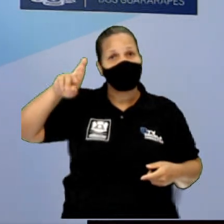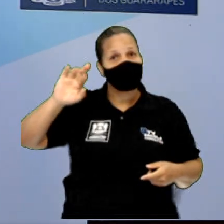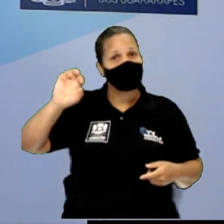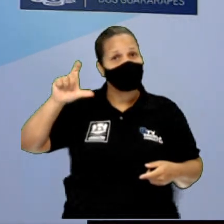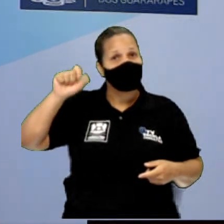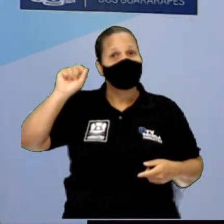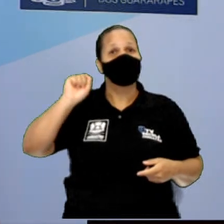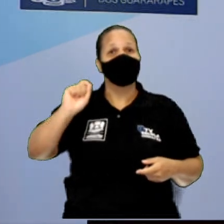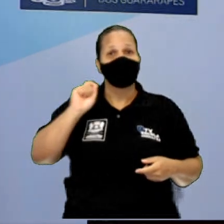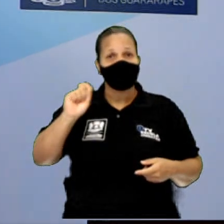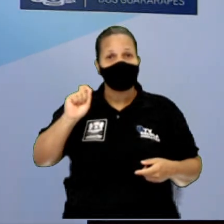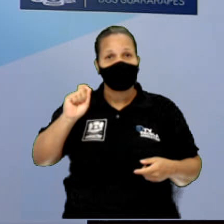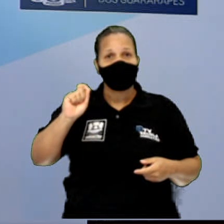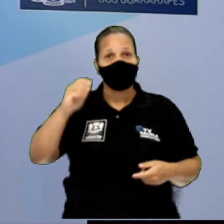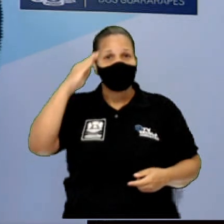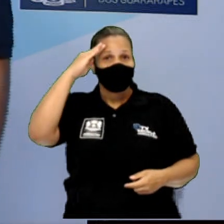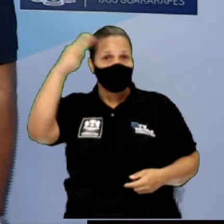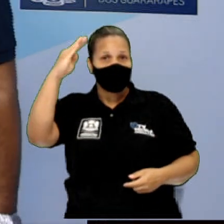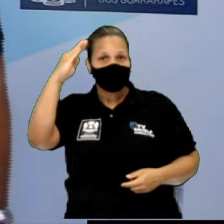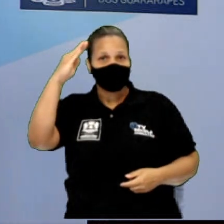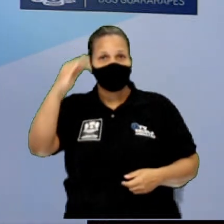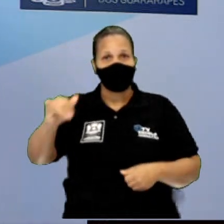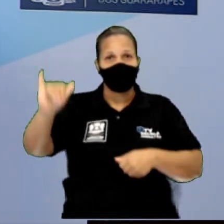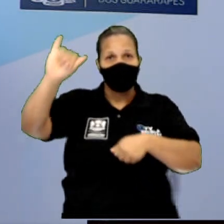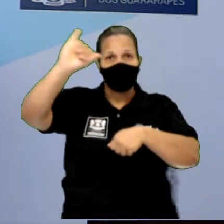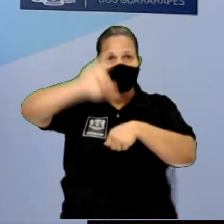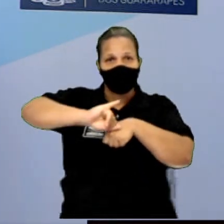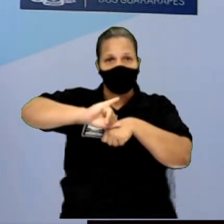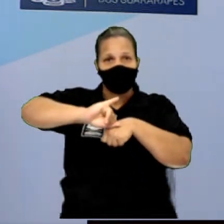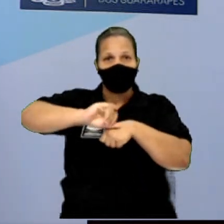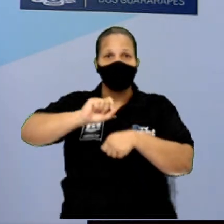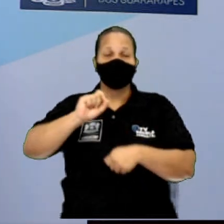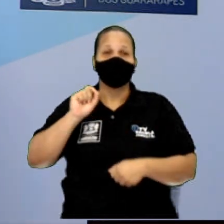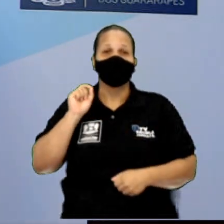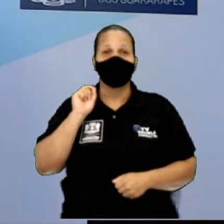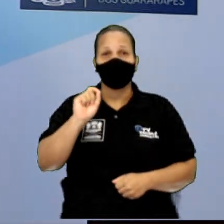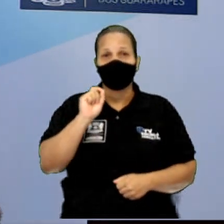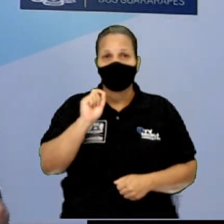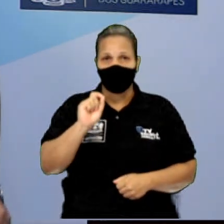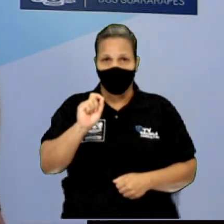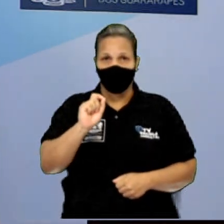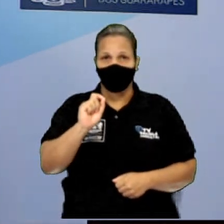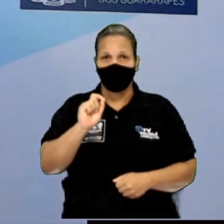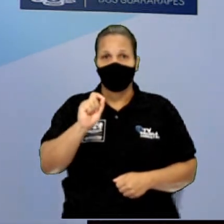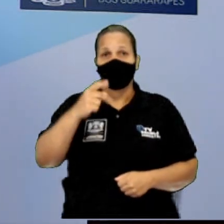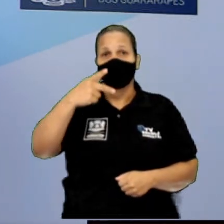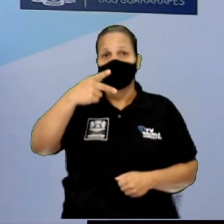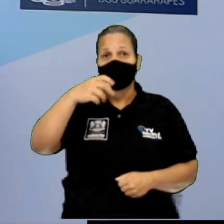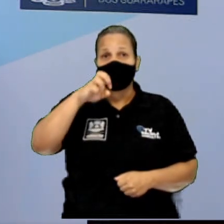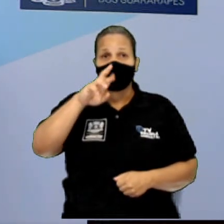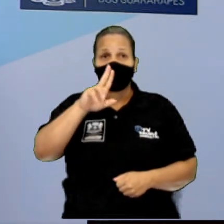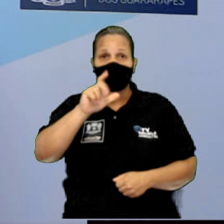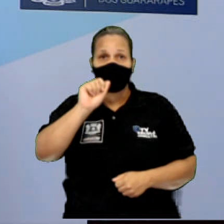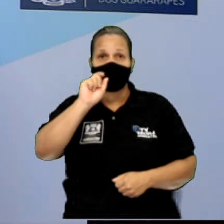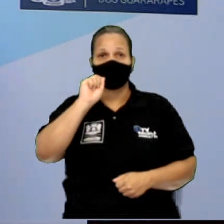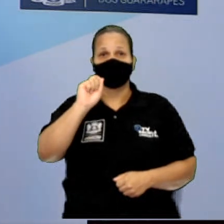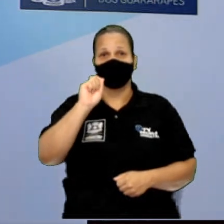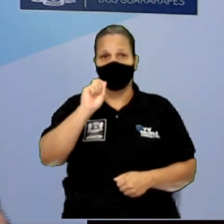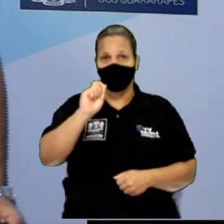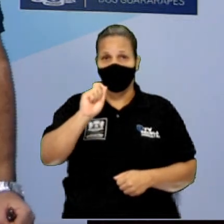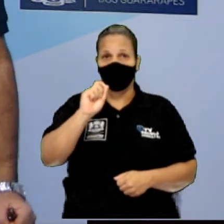de referência. Nos paralelos, as linhas, ou melhor, a linha central, nós podemos chamar